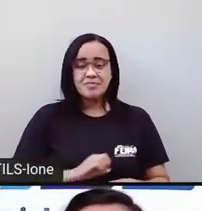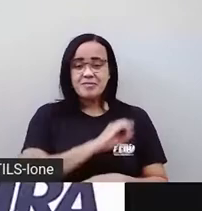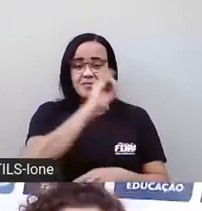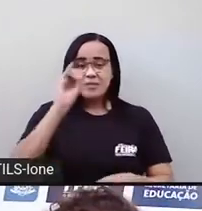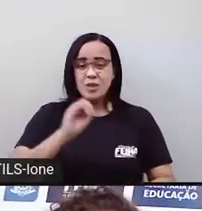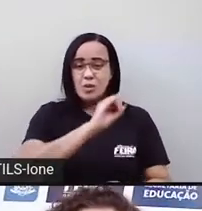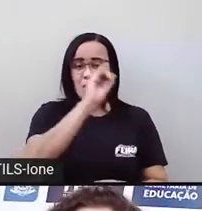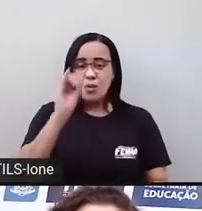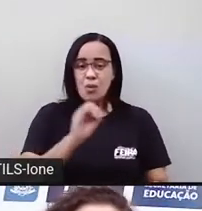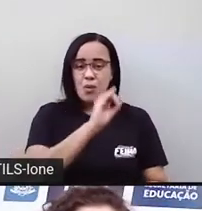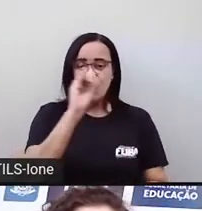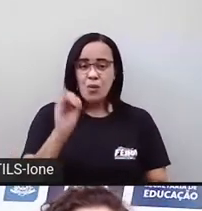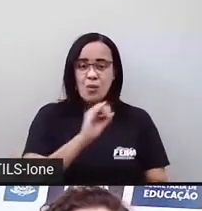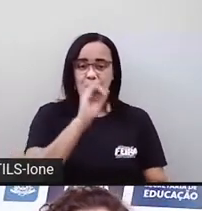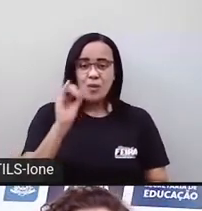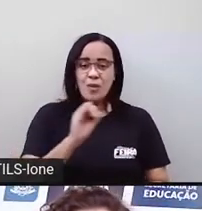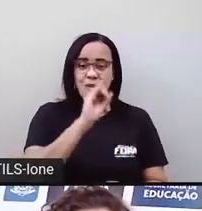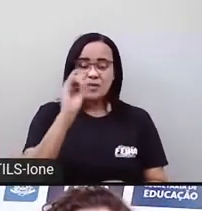Hello!